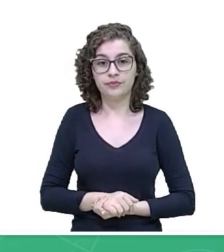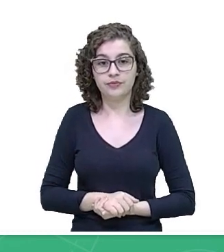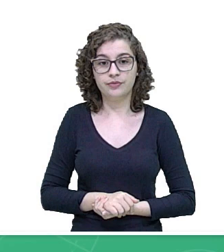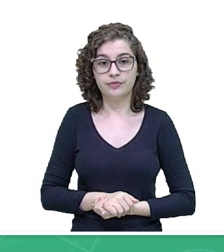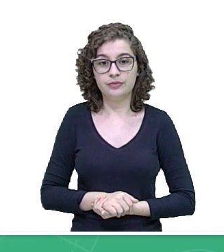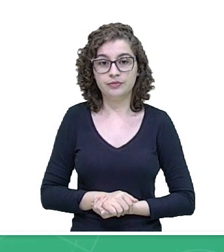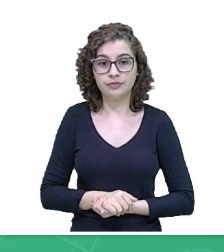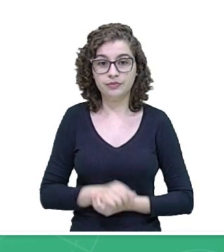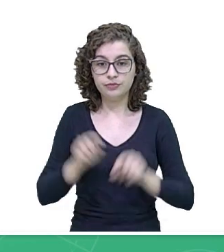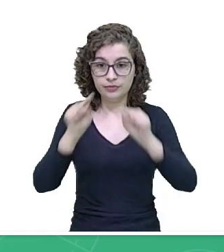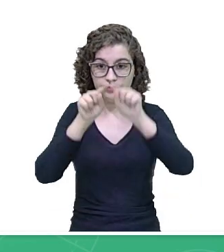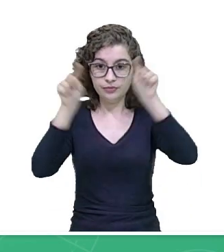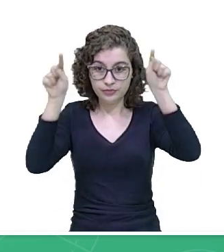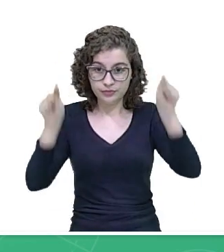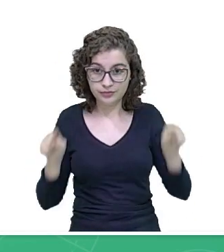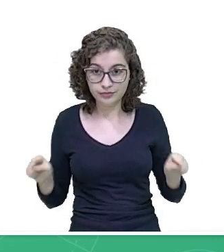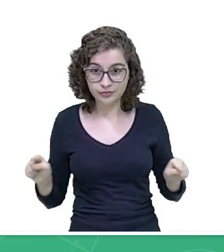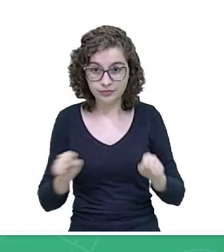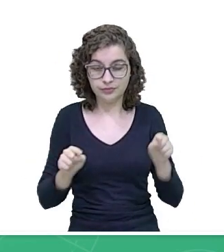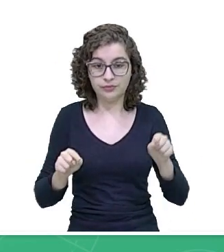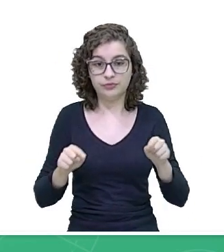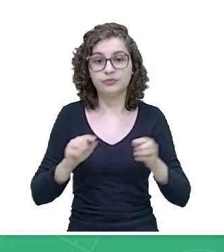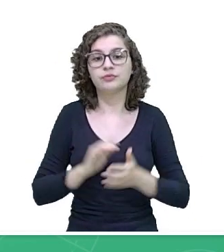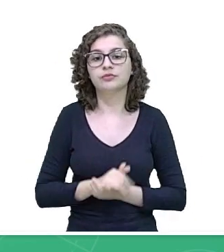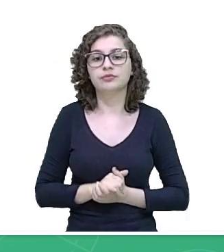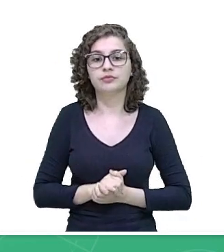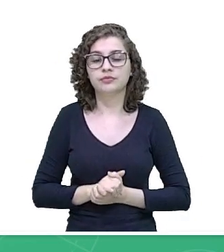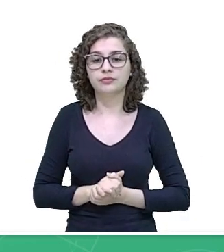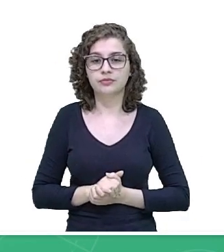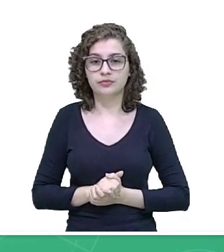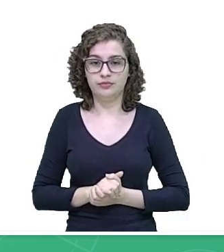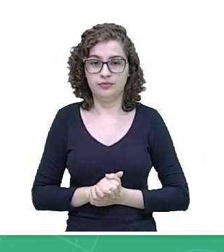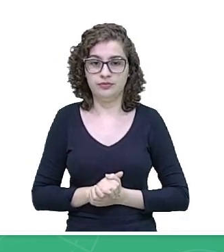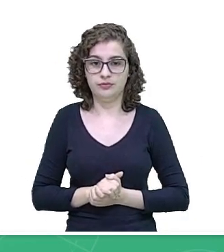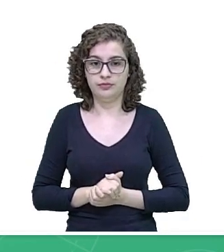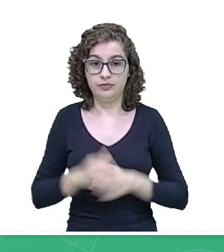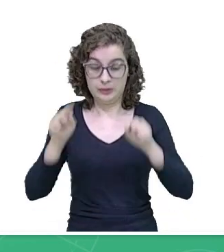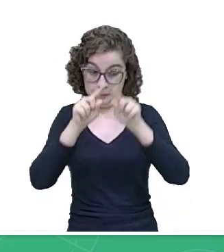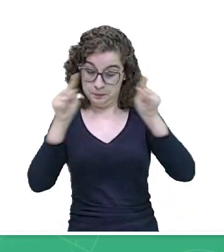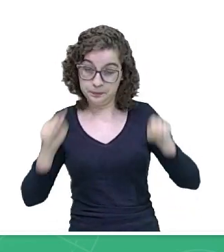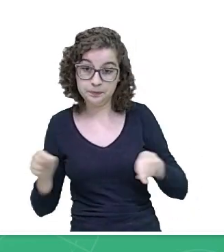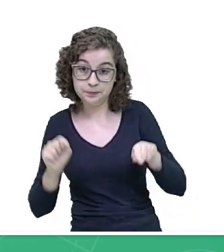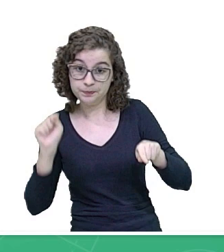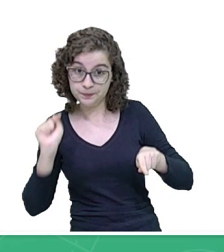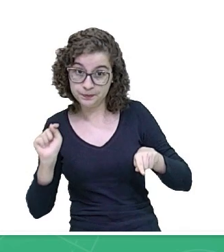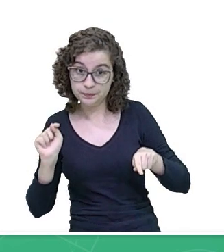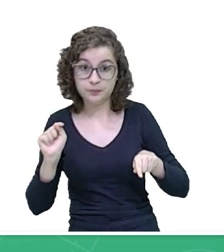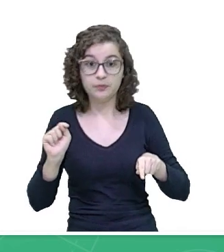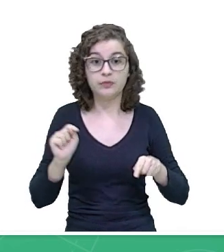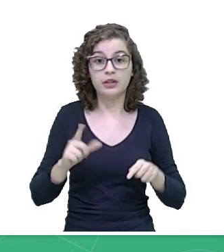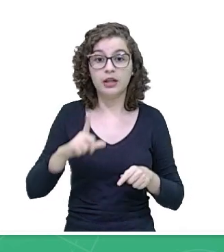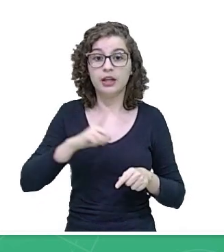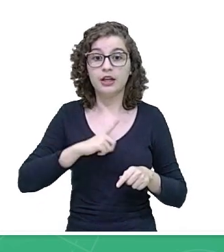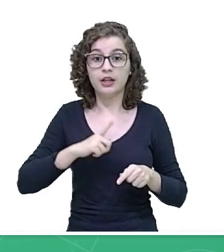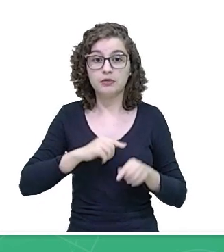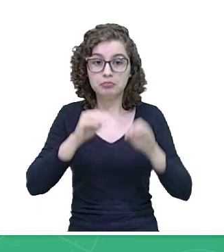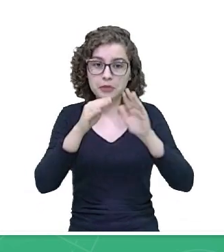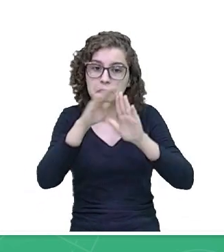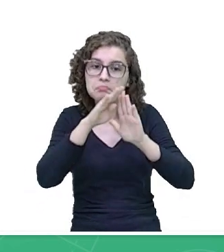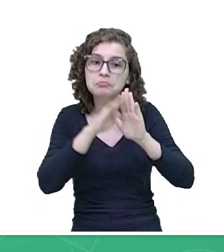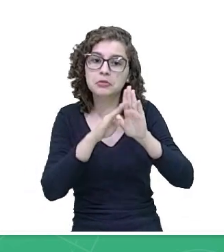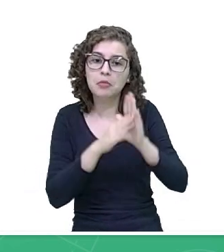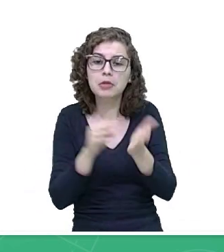envolvendo matrizes, tá? Olha o que diz o comando da questão. Na matriz a seguir, existe um elemento que